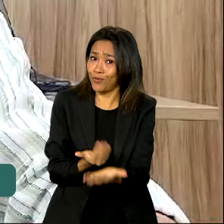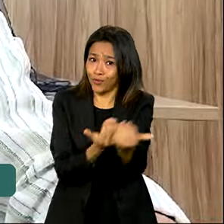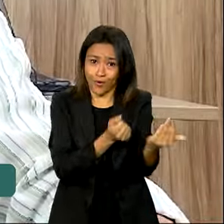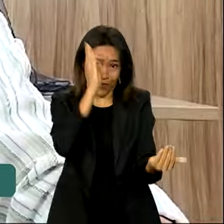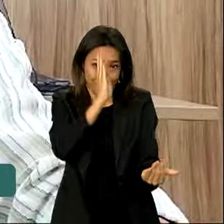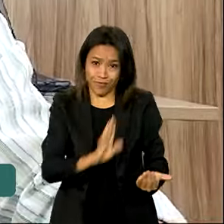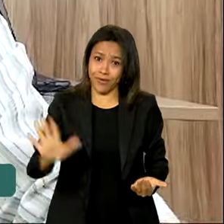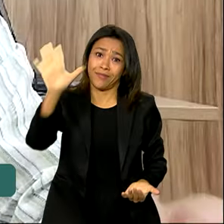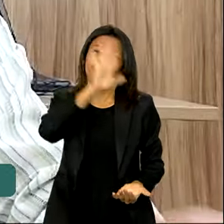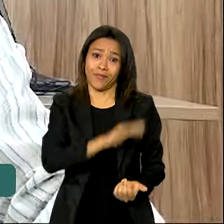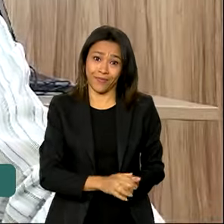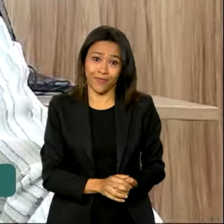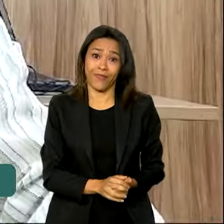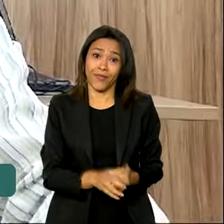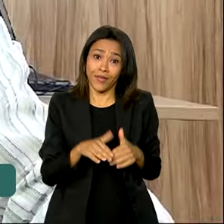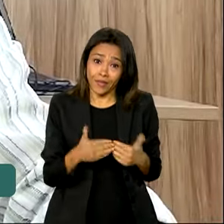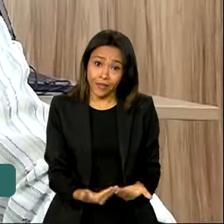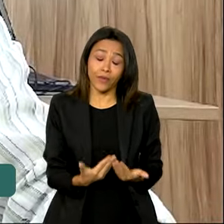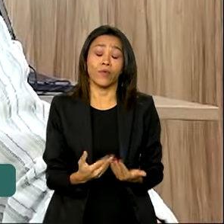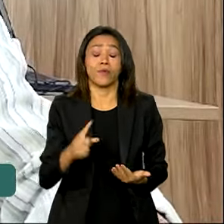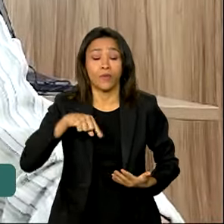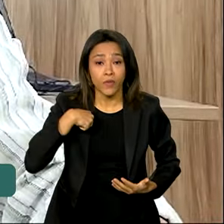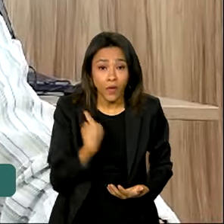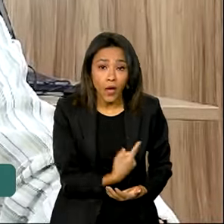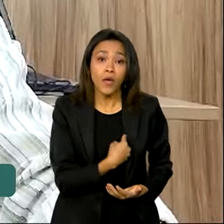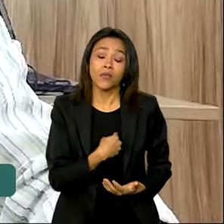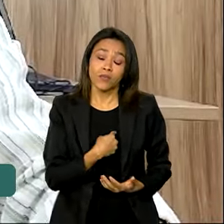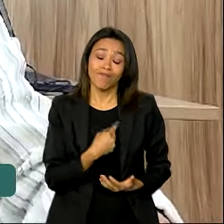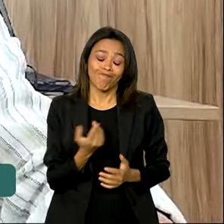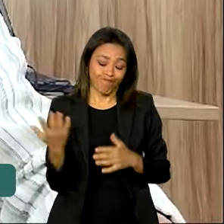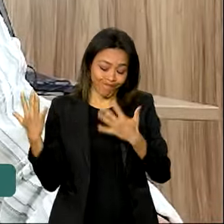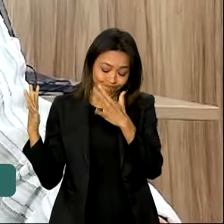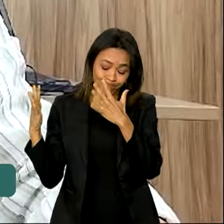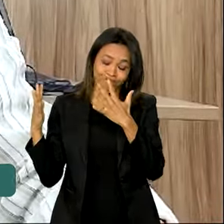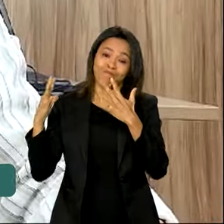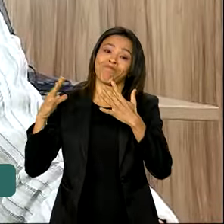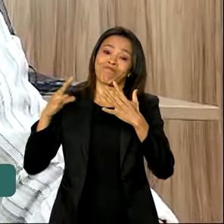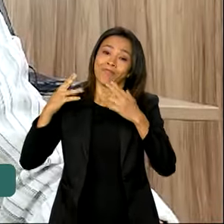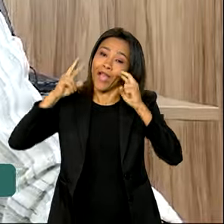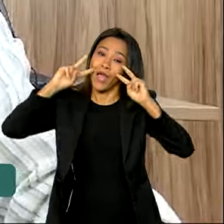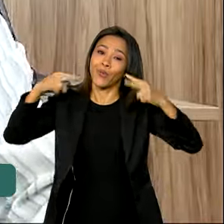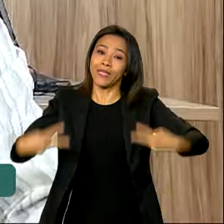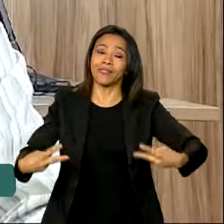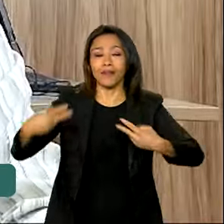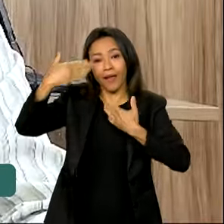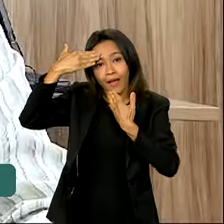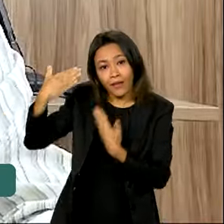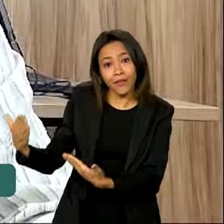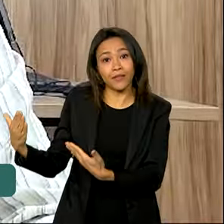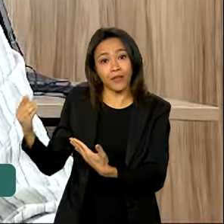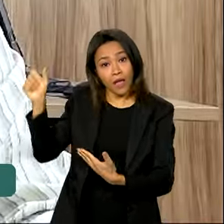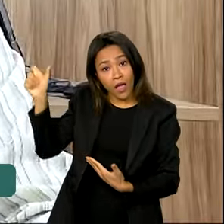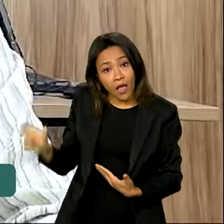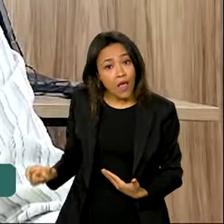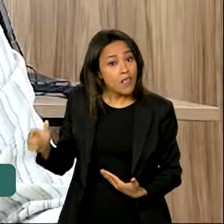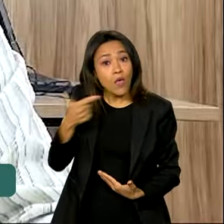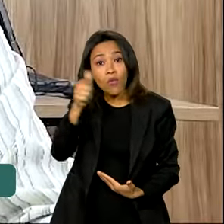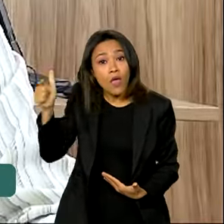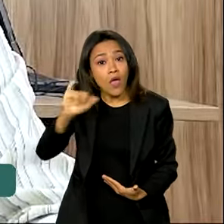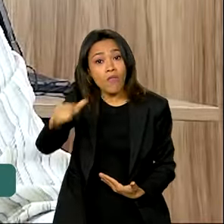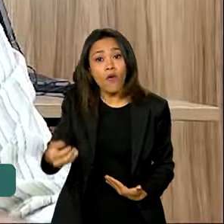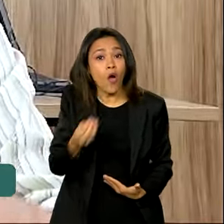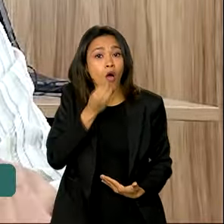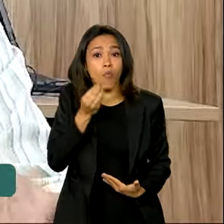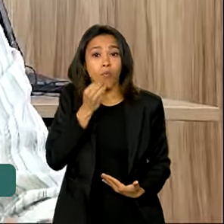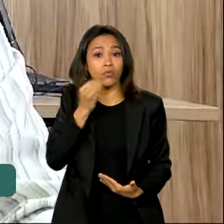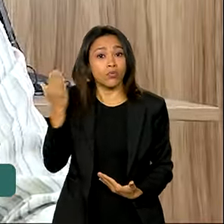Né? Resta-nos, portanto, reconhecer e agradecer que alguém que não teve a oportunidade de